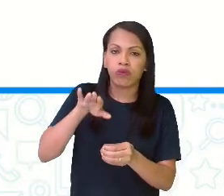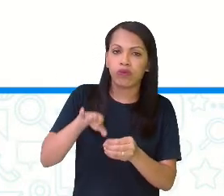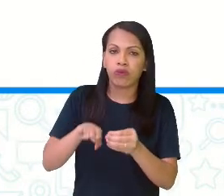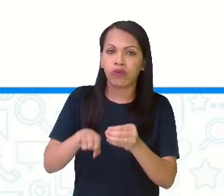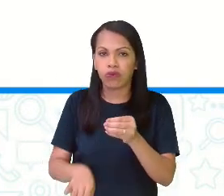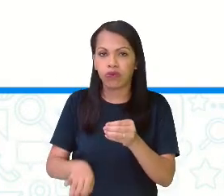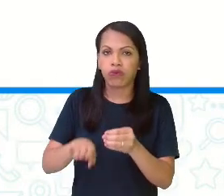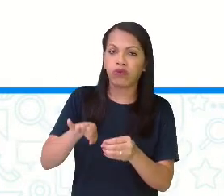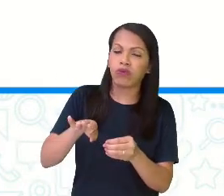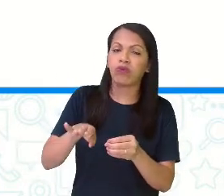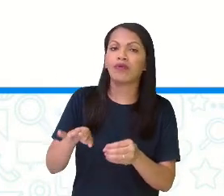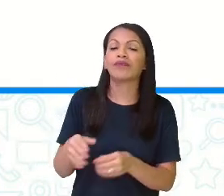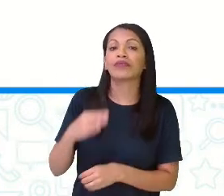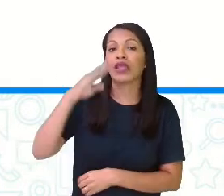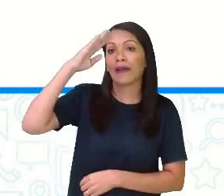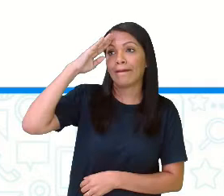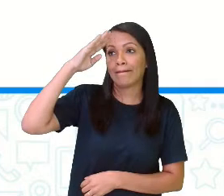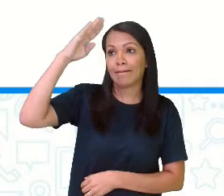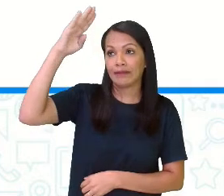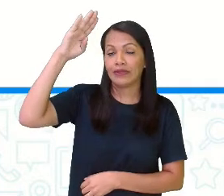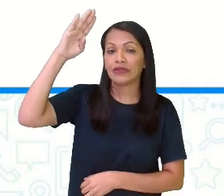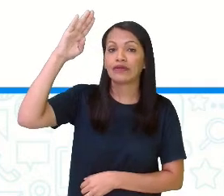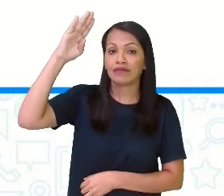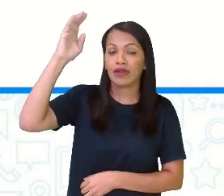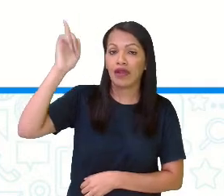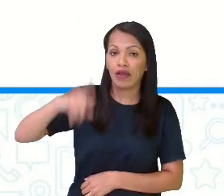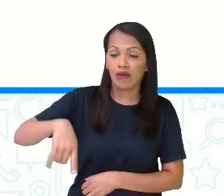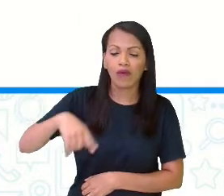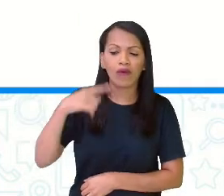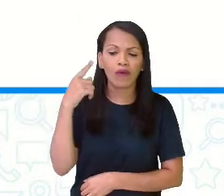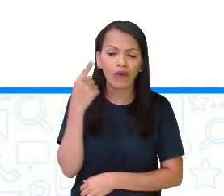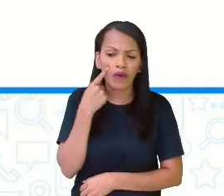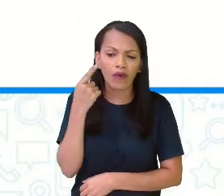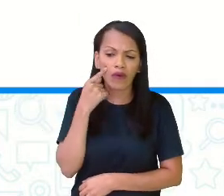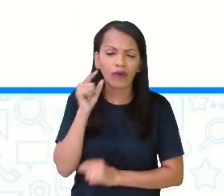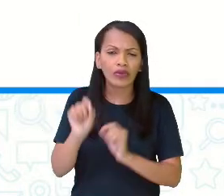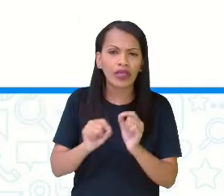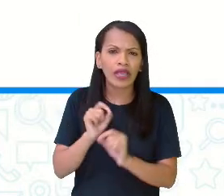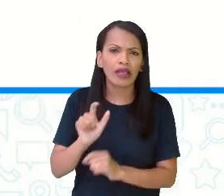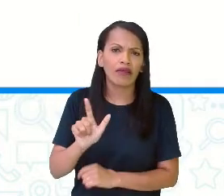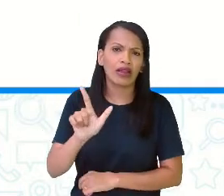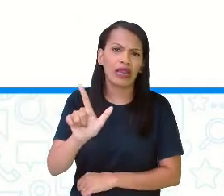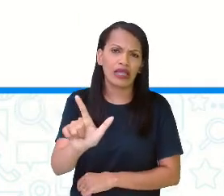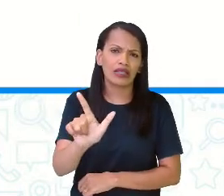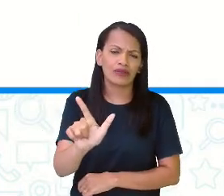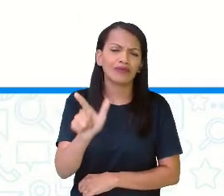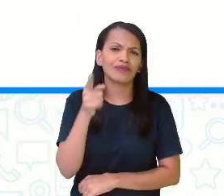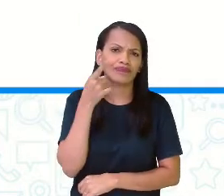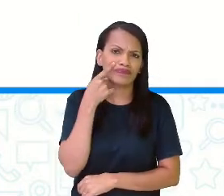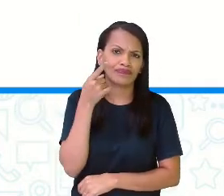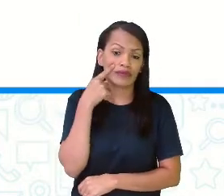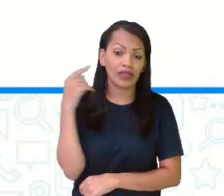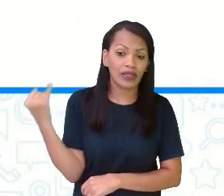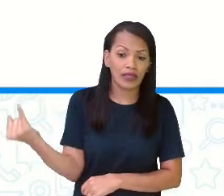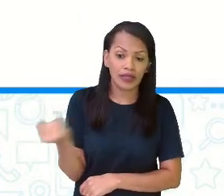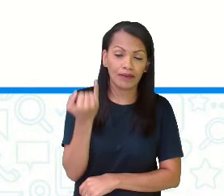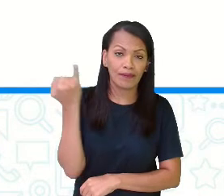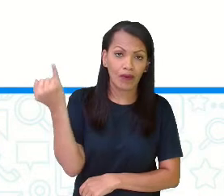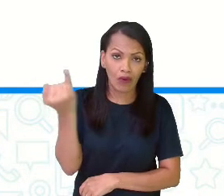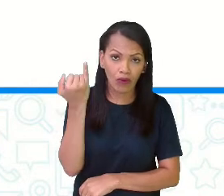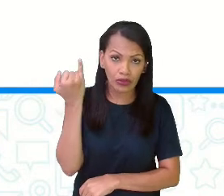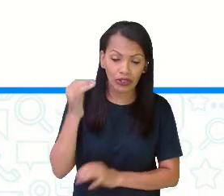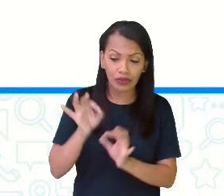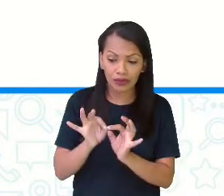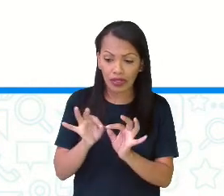A principal unidade de medida da capacidade é o litro. Um destaque importante quando a gente fala de grandezas